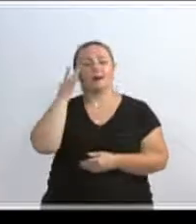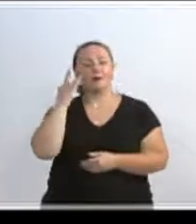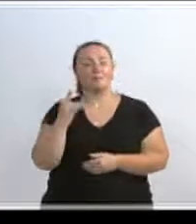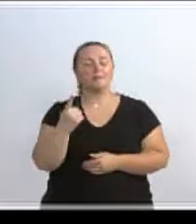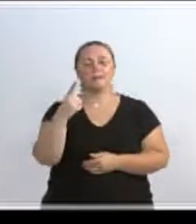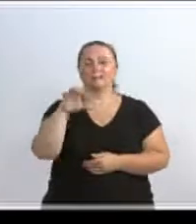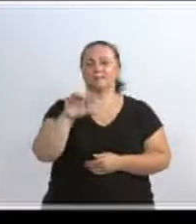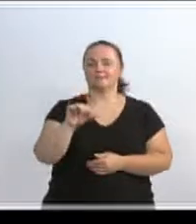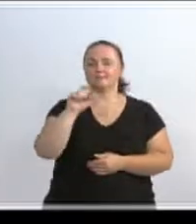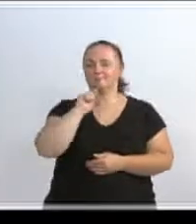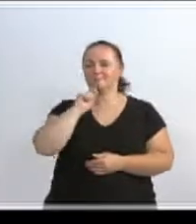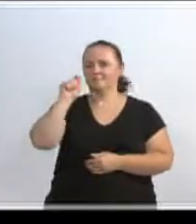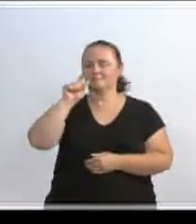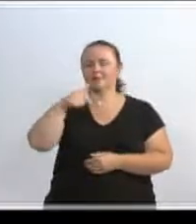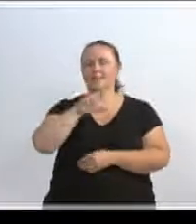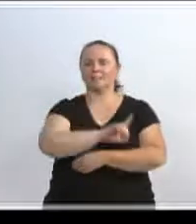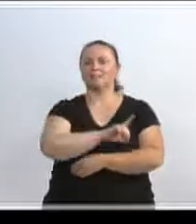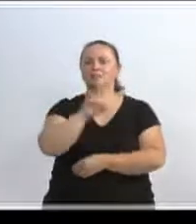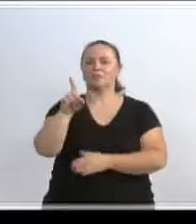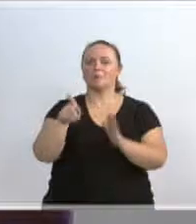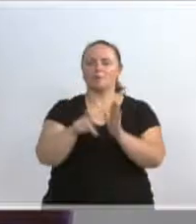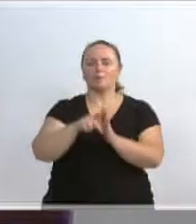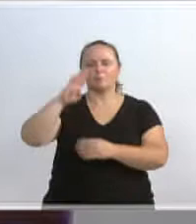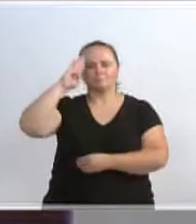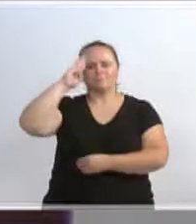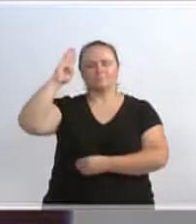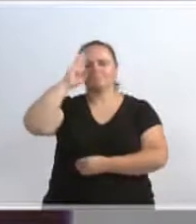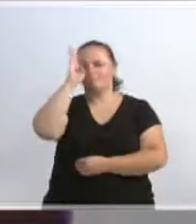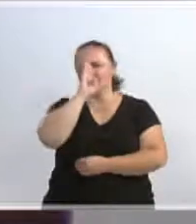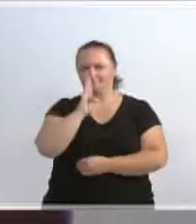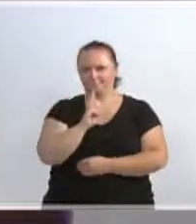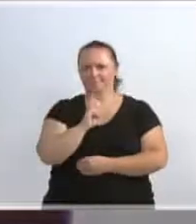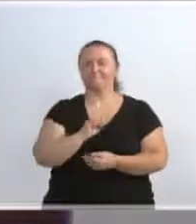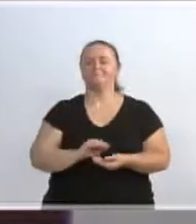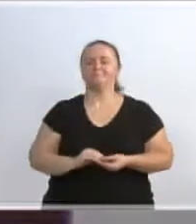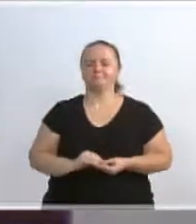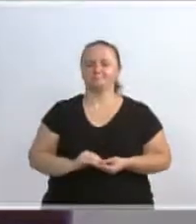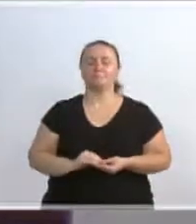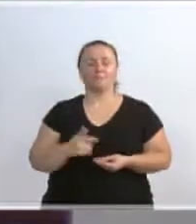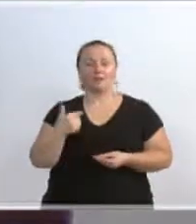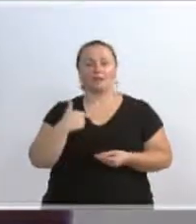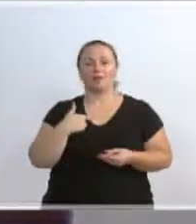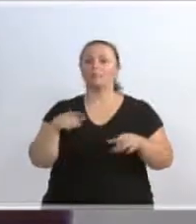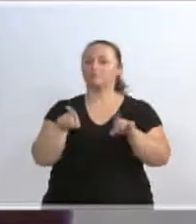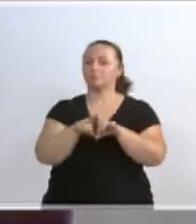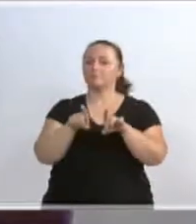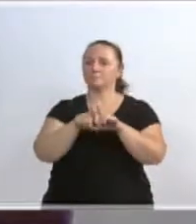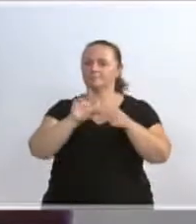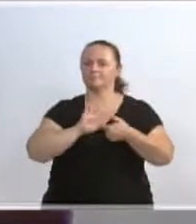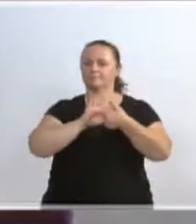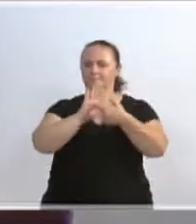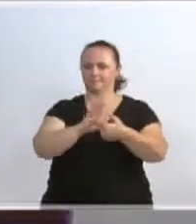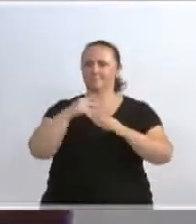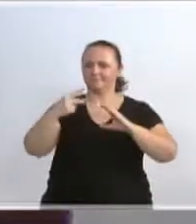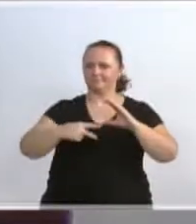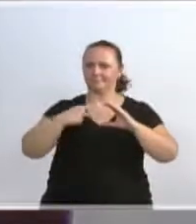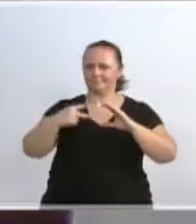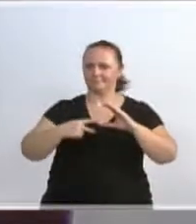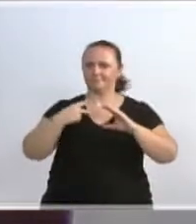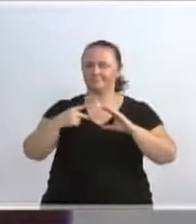abril, é o dia do Exército Brasileiro. E depois gostaria de falar que eu trouxe nessa casa também, que eu falei que nós íamos